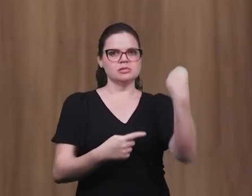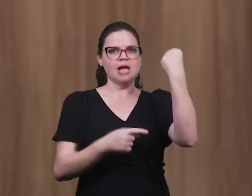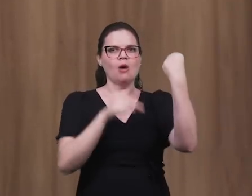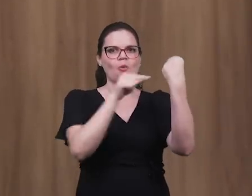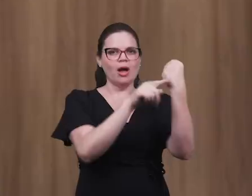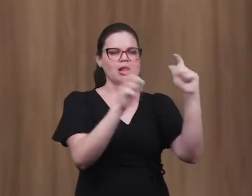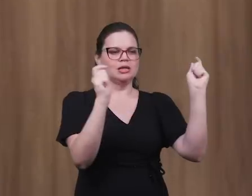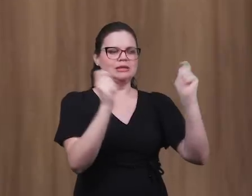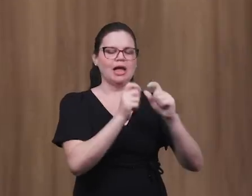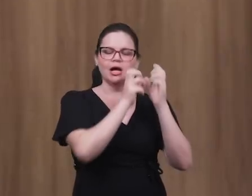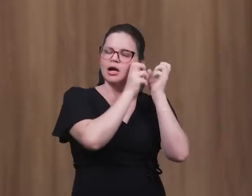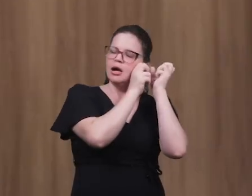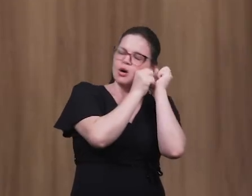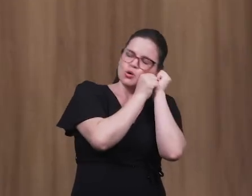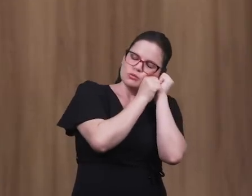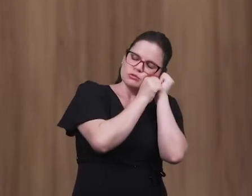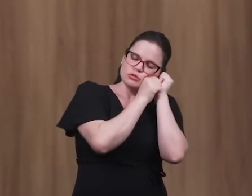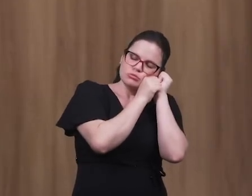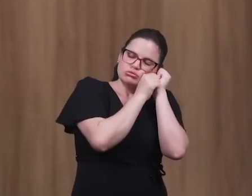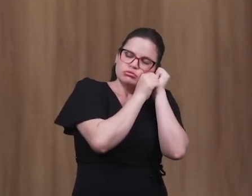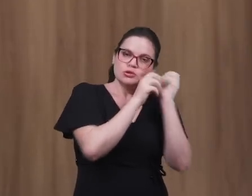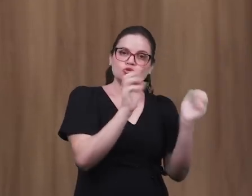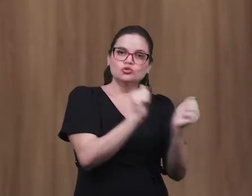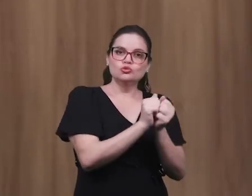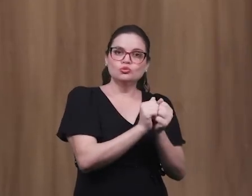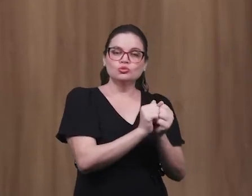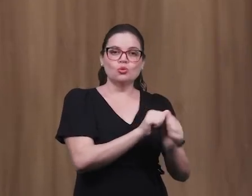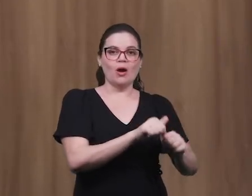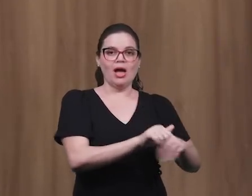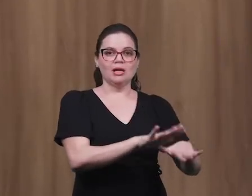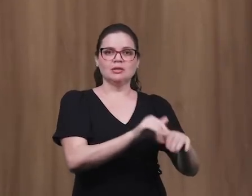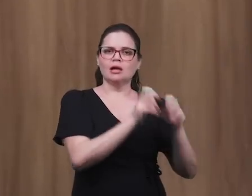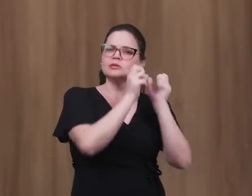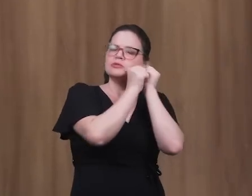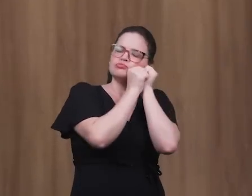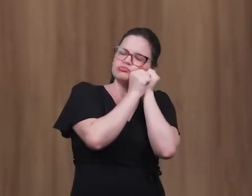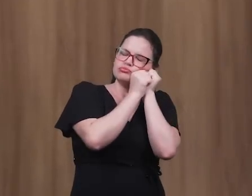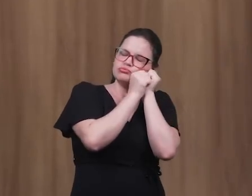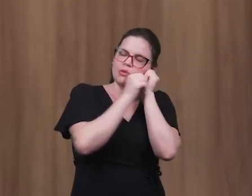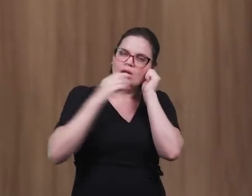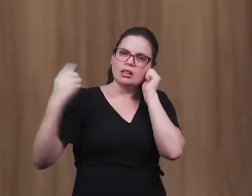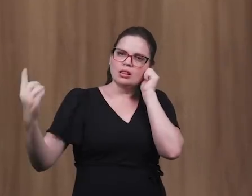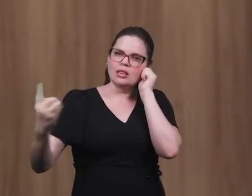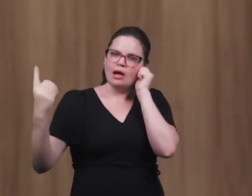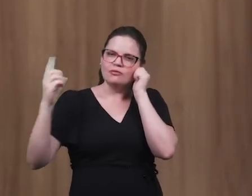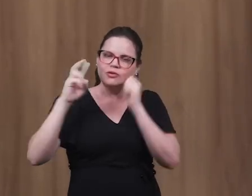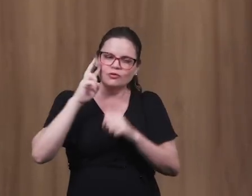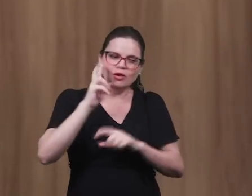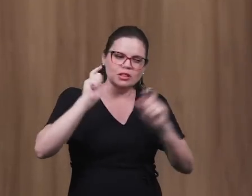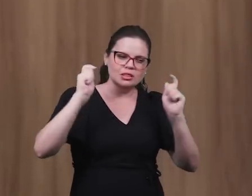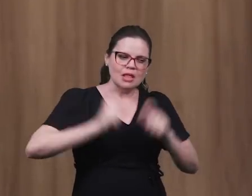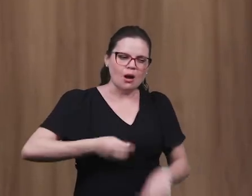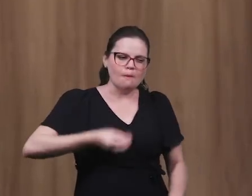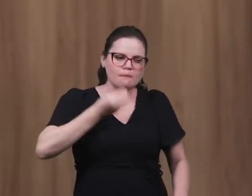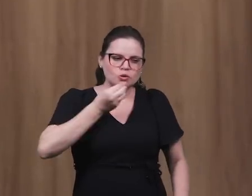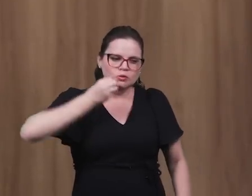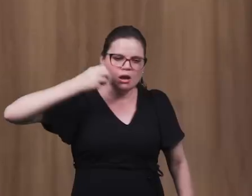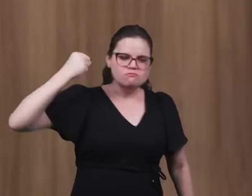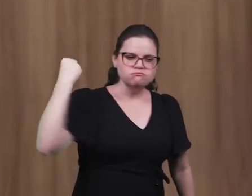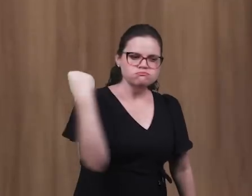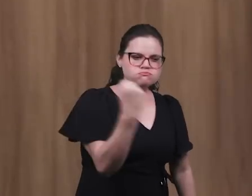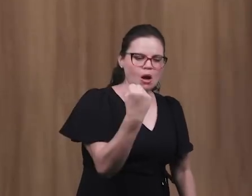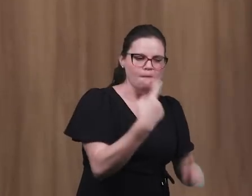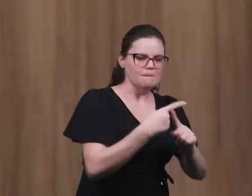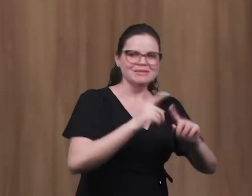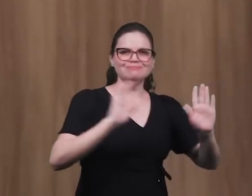inimigo, dormindo com os seus exércitos, mas ele evita ali uma tragédia, ele evita ali lançar